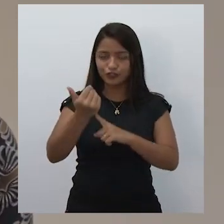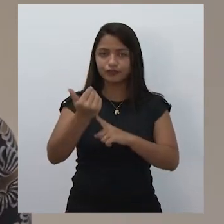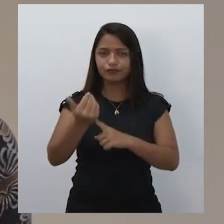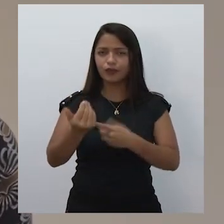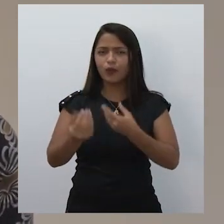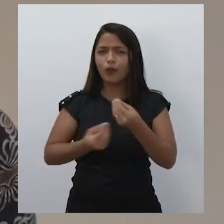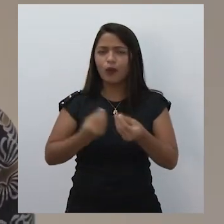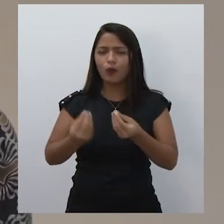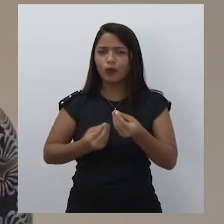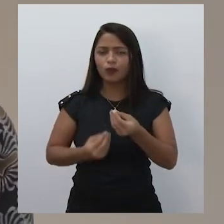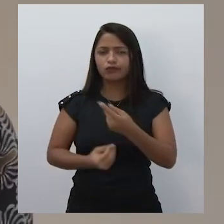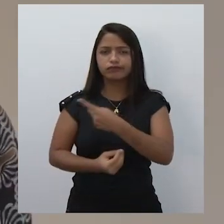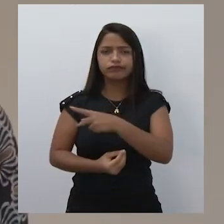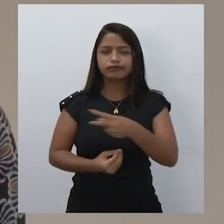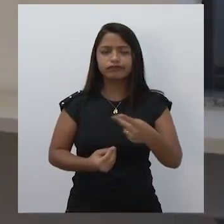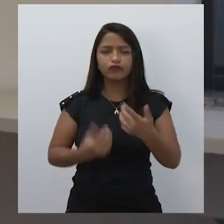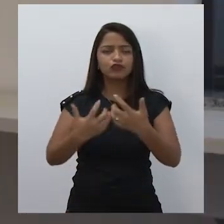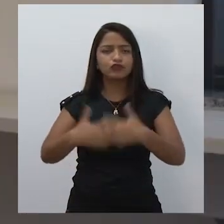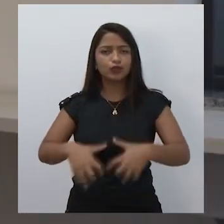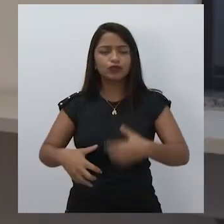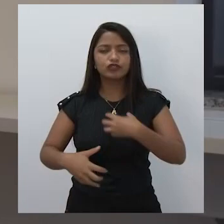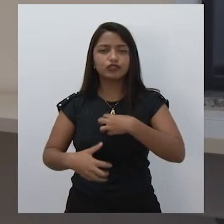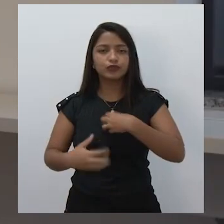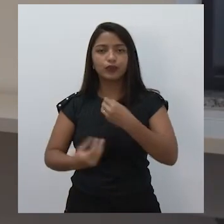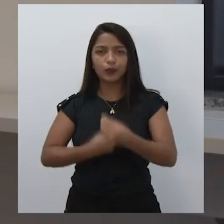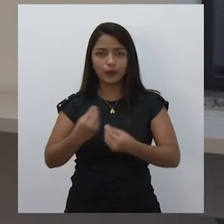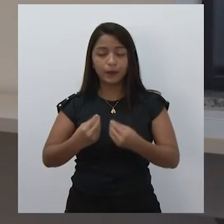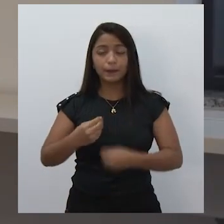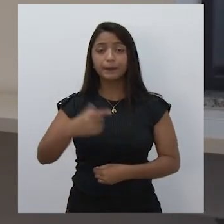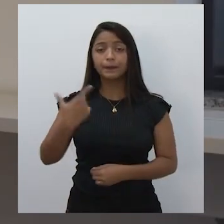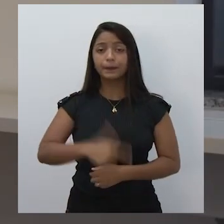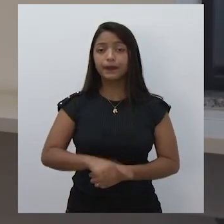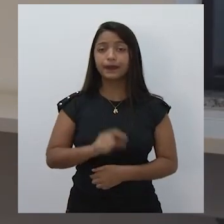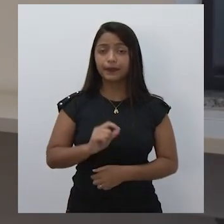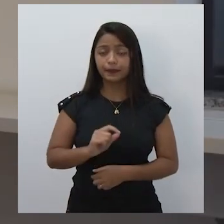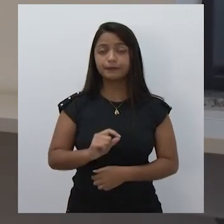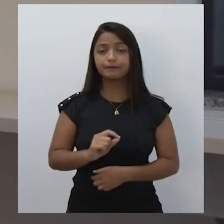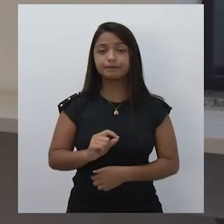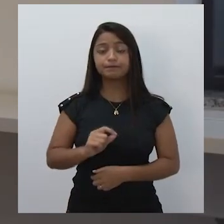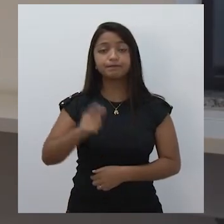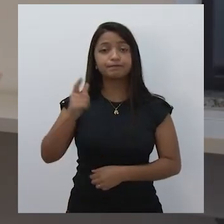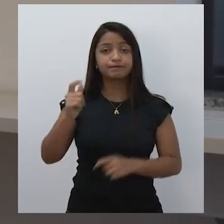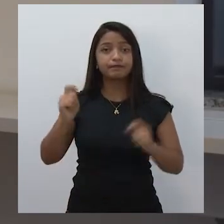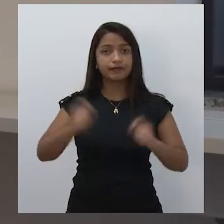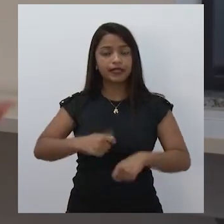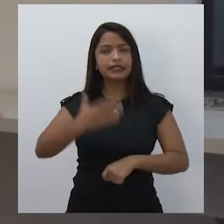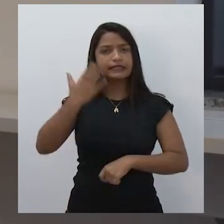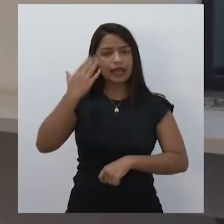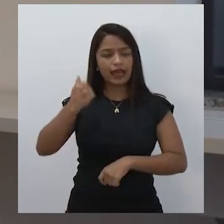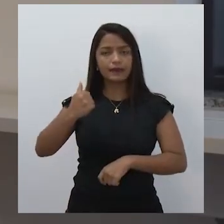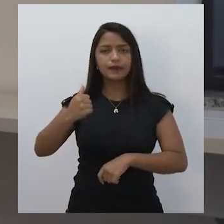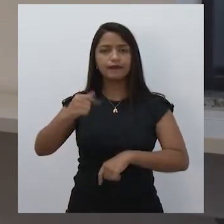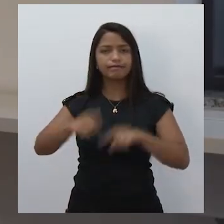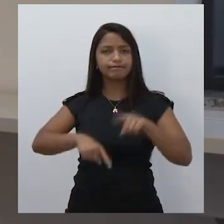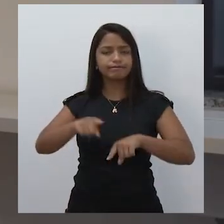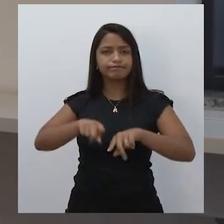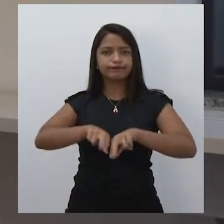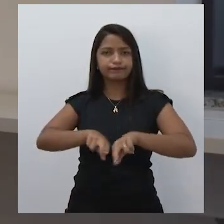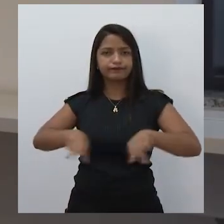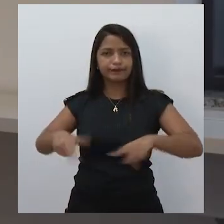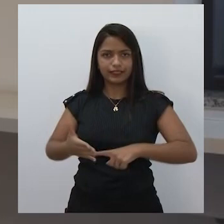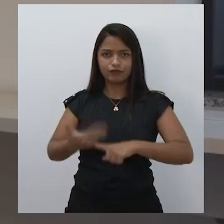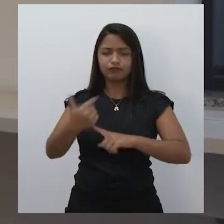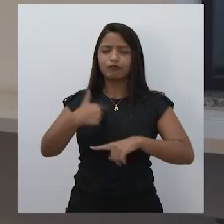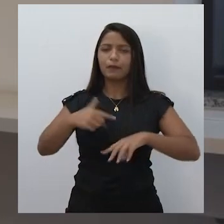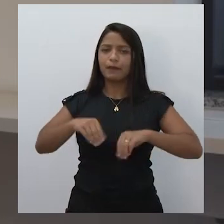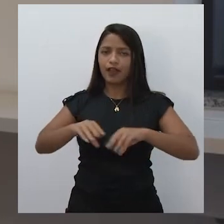ele funciona, mas também desenvolver a habilidade de lidar com as ferramentas tecnológicas, né,